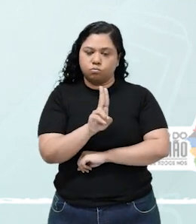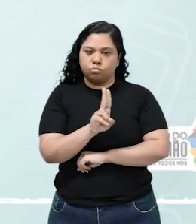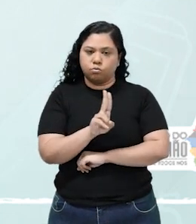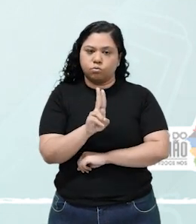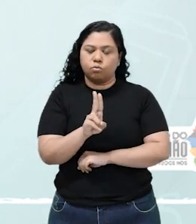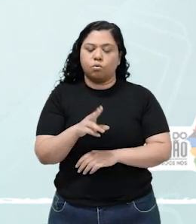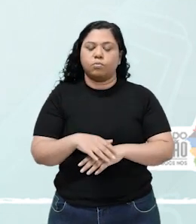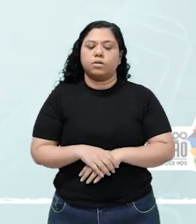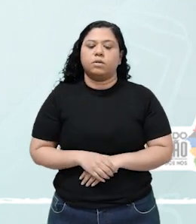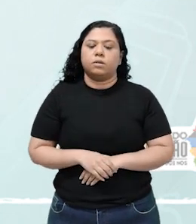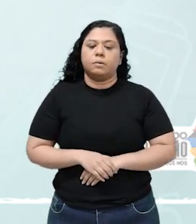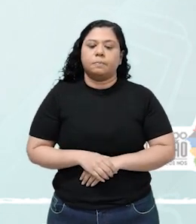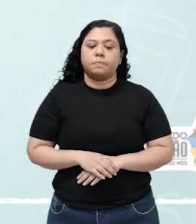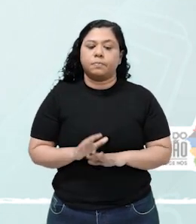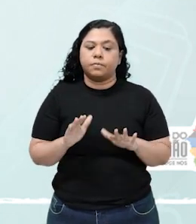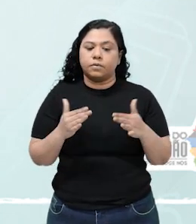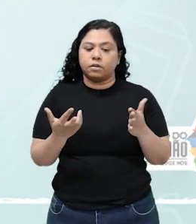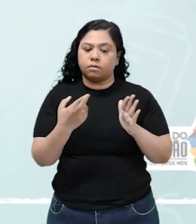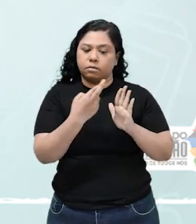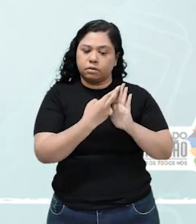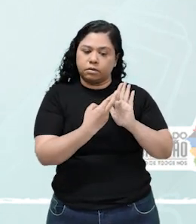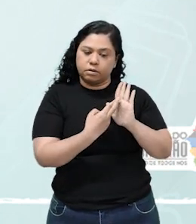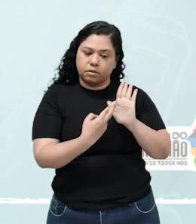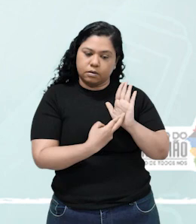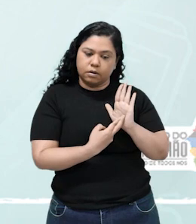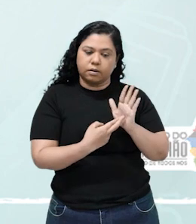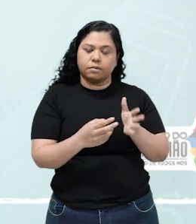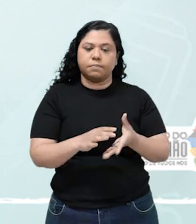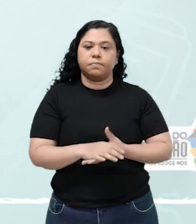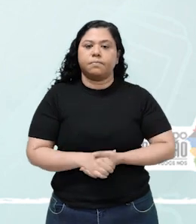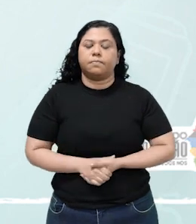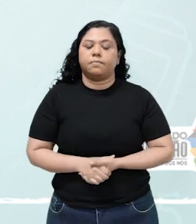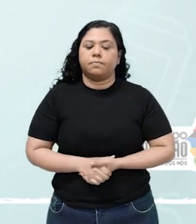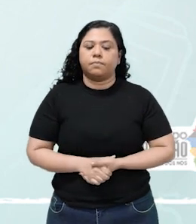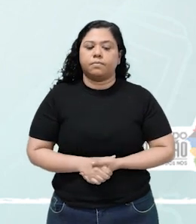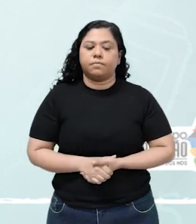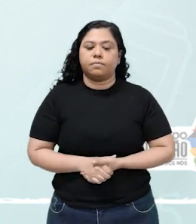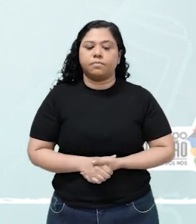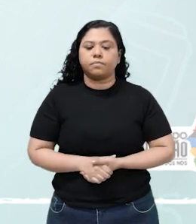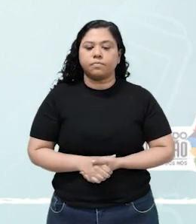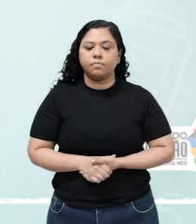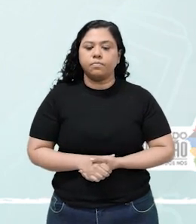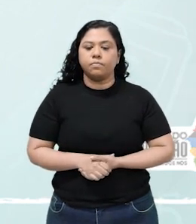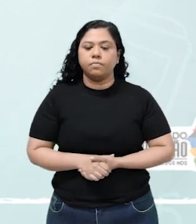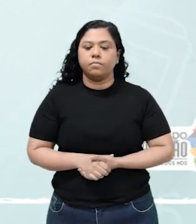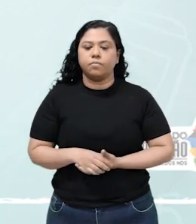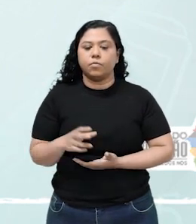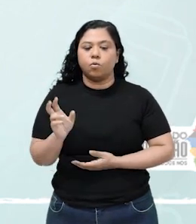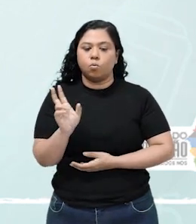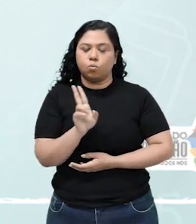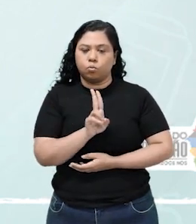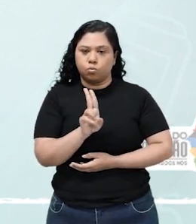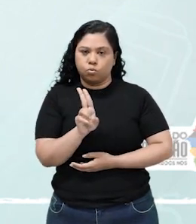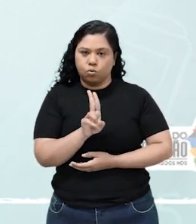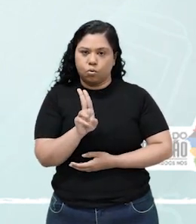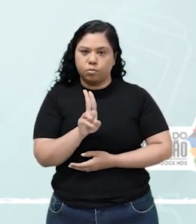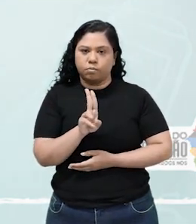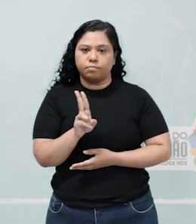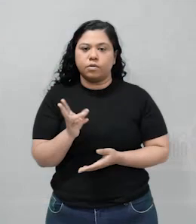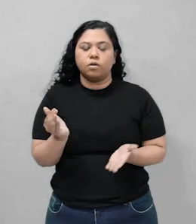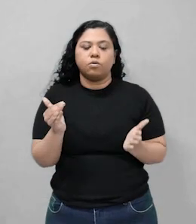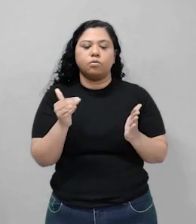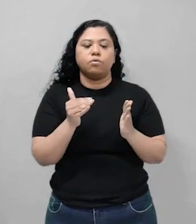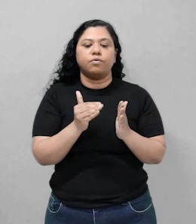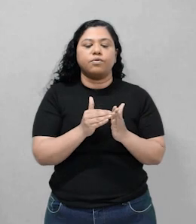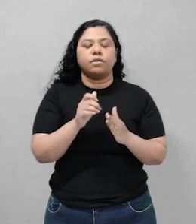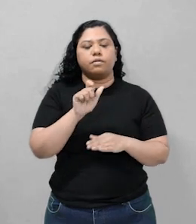compostos orgânicos. Então, de acordo com as regras da IUPAC, a terminação do nome do aldeído é